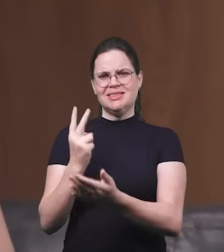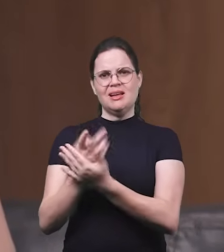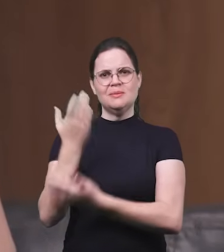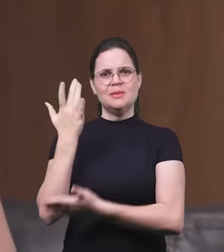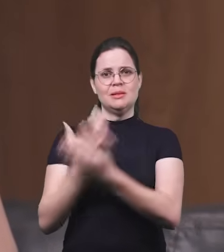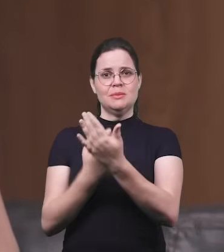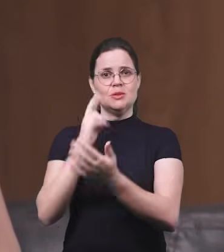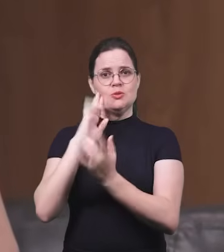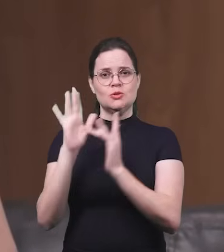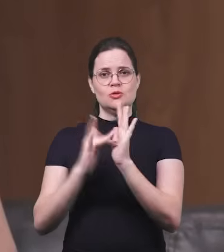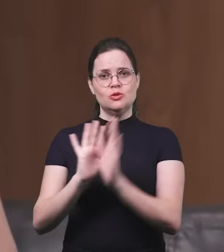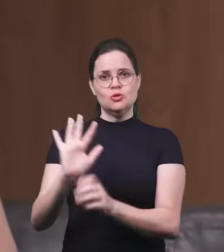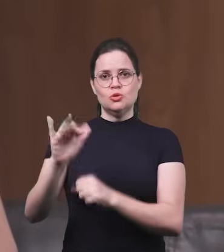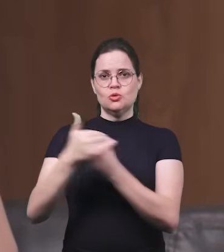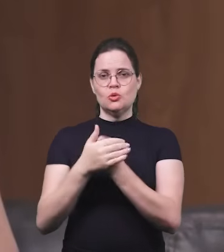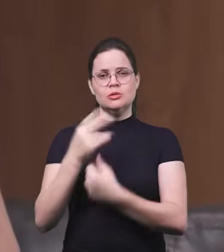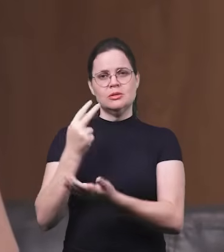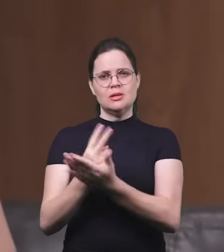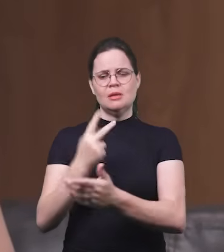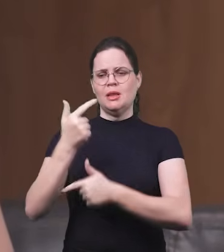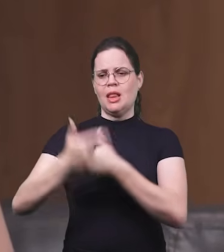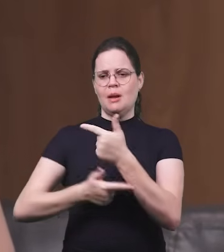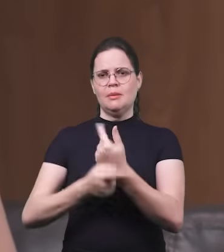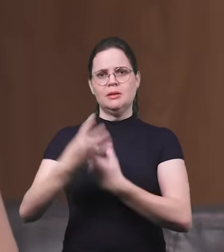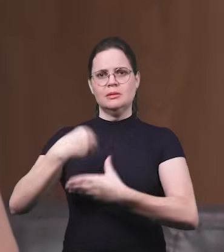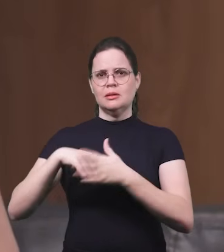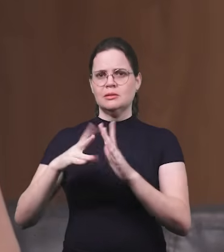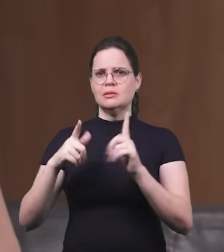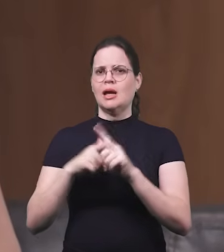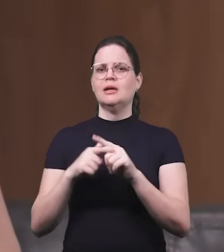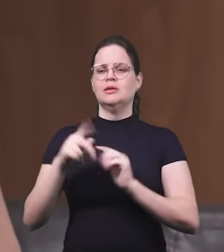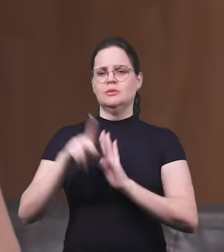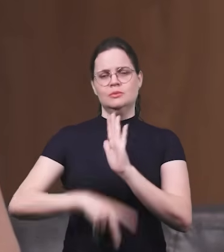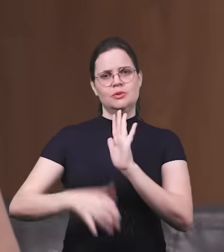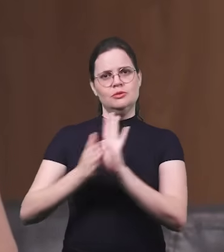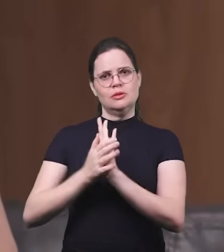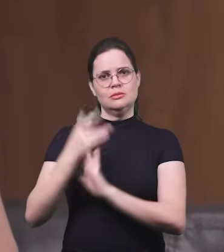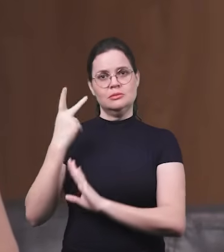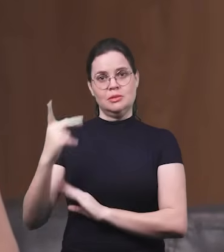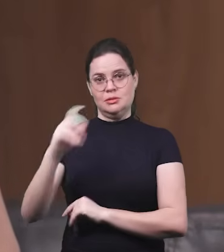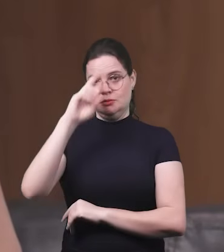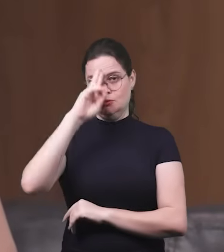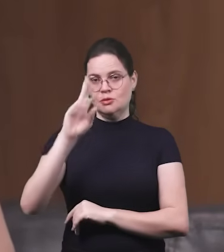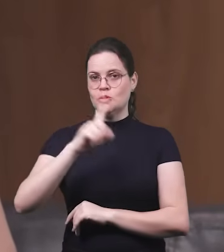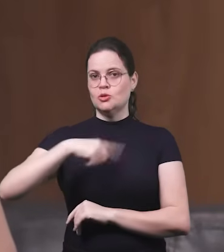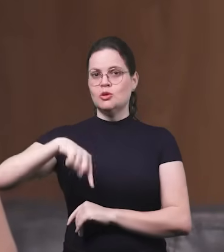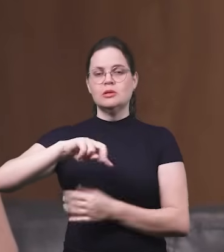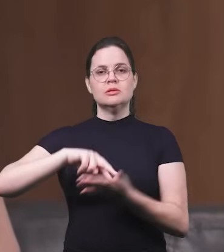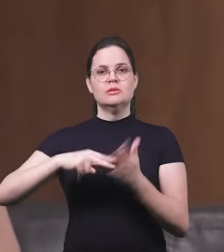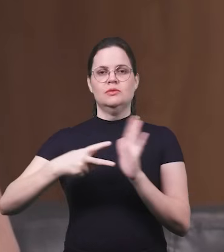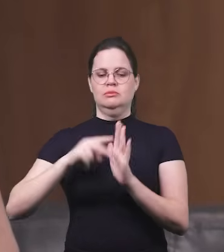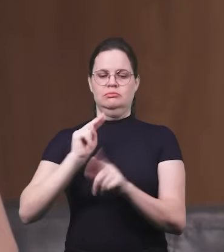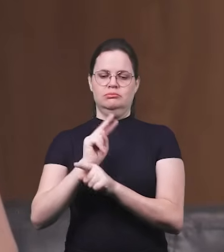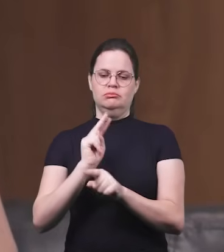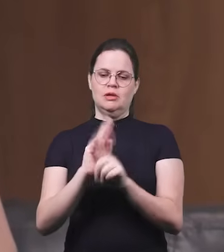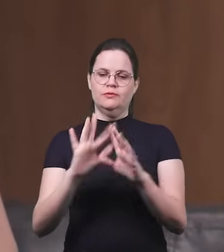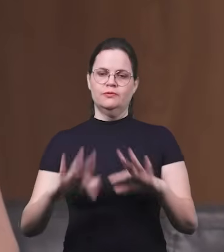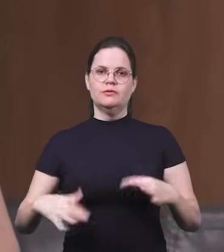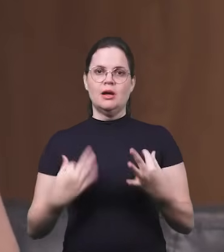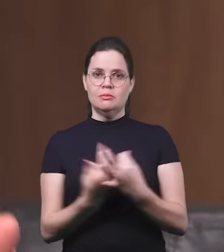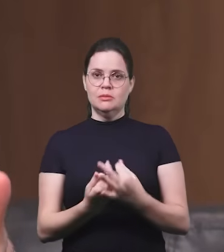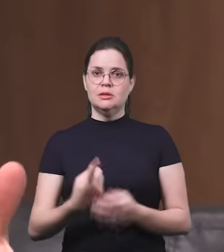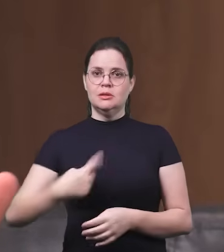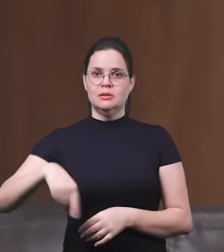Senhor, na obra do Espírito, nós estamos preservando a vida naquele lar. Você pode